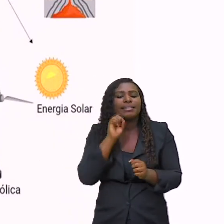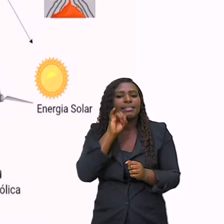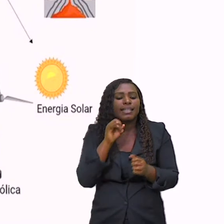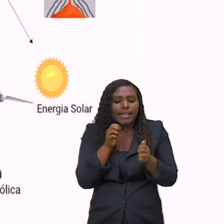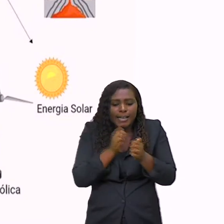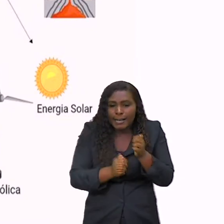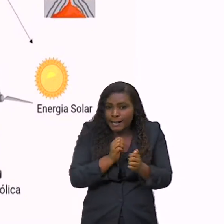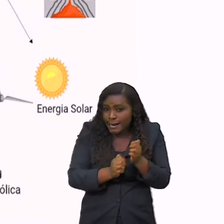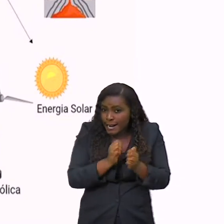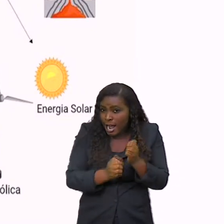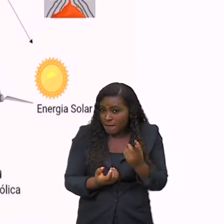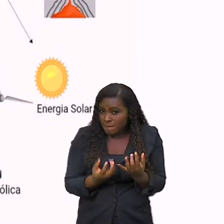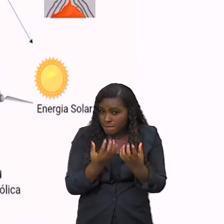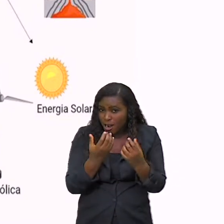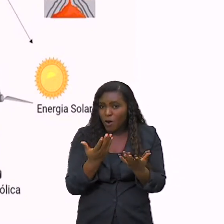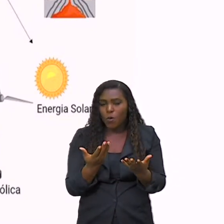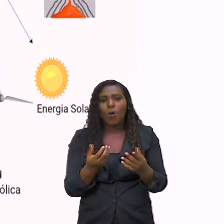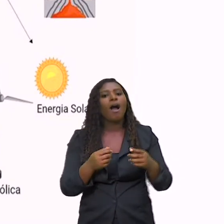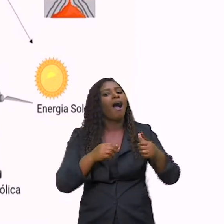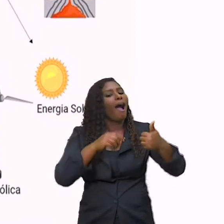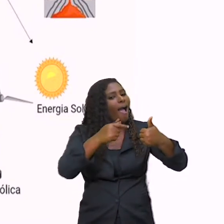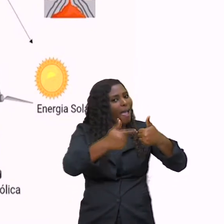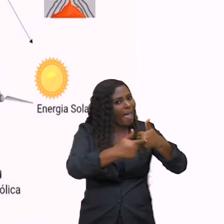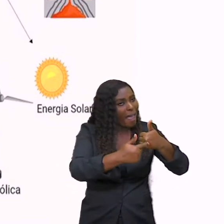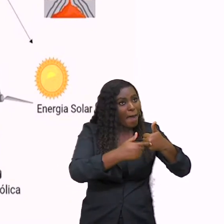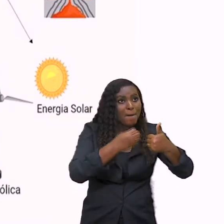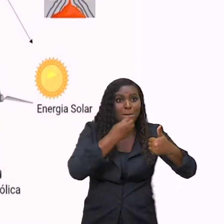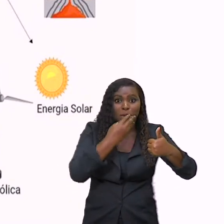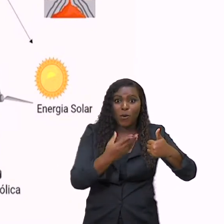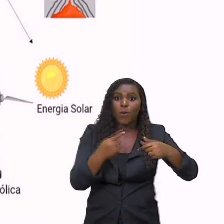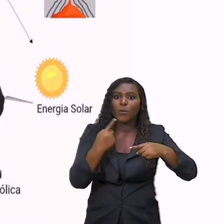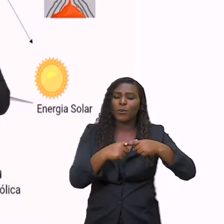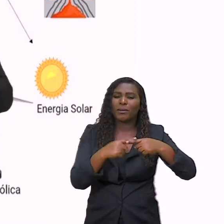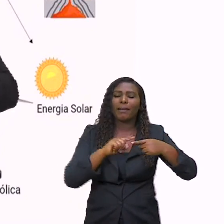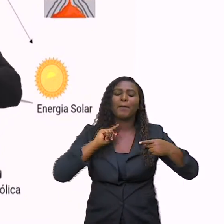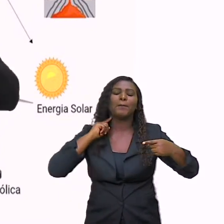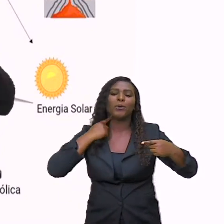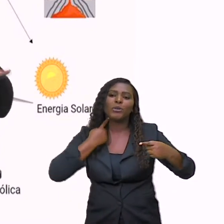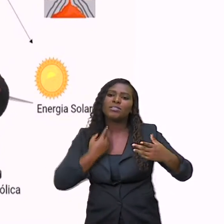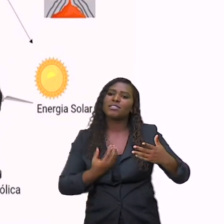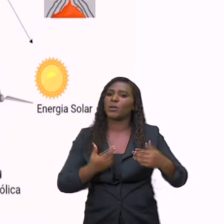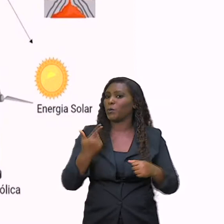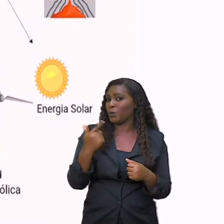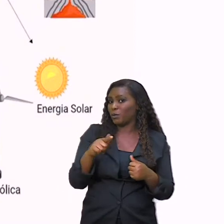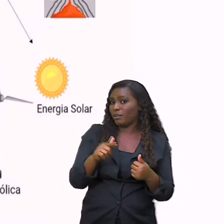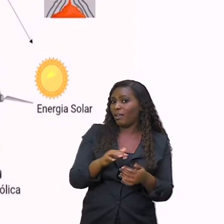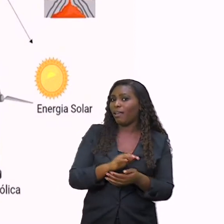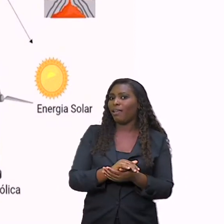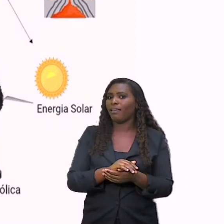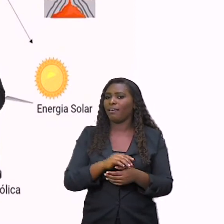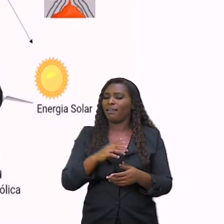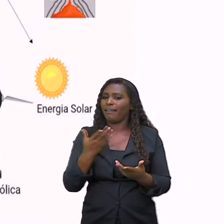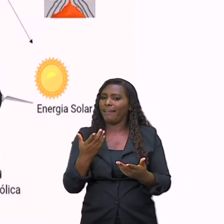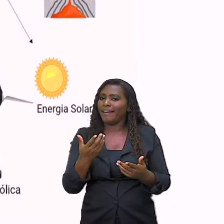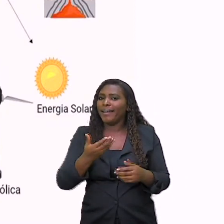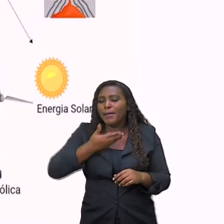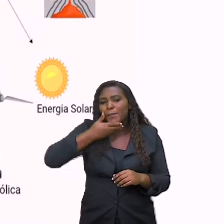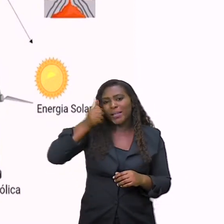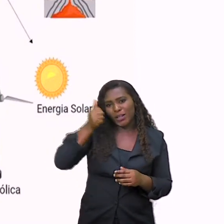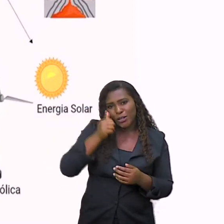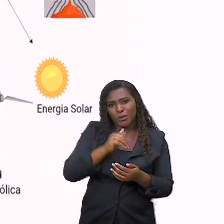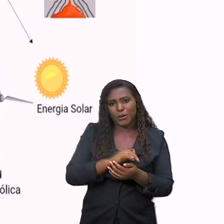custo, a emissão de gases poluentes e do efeito estufa já é mais organizado.